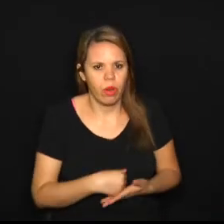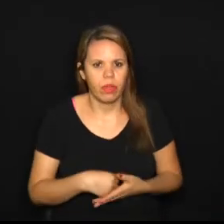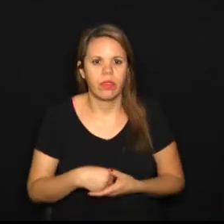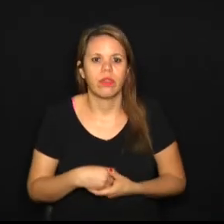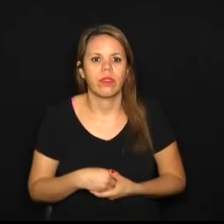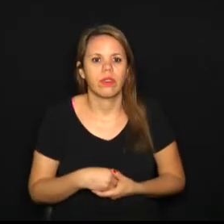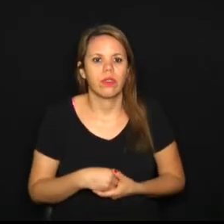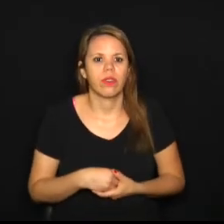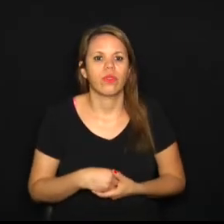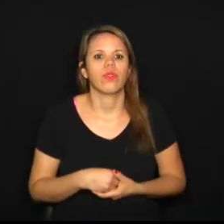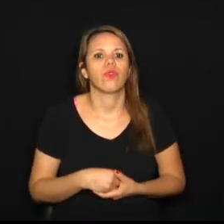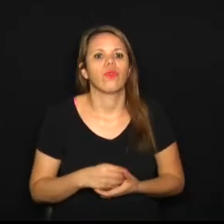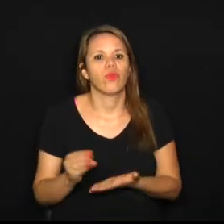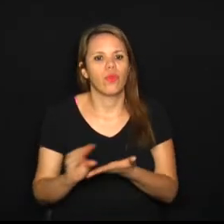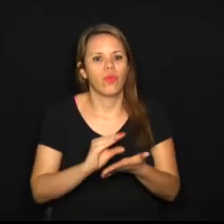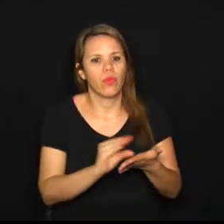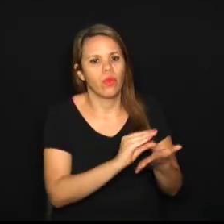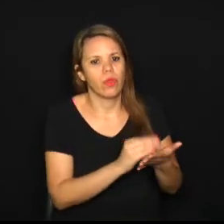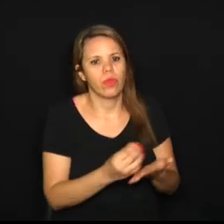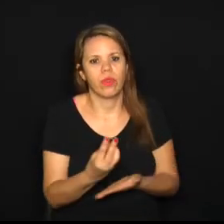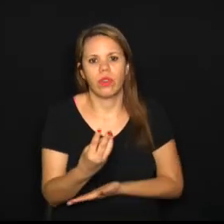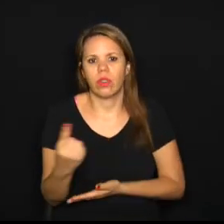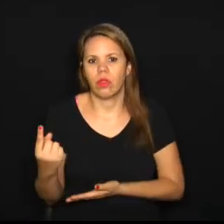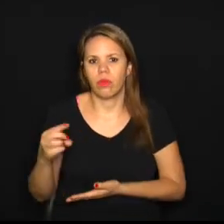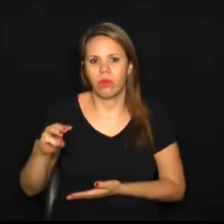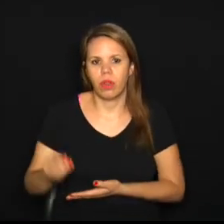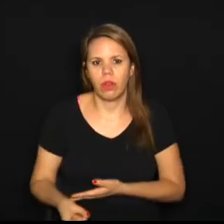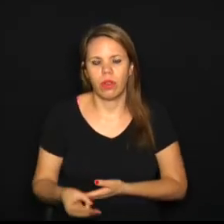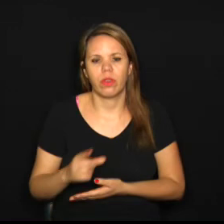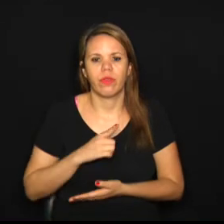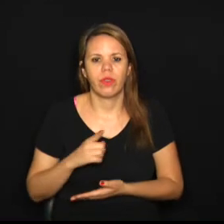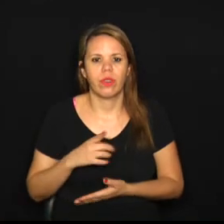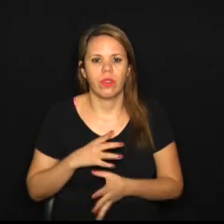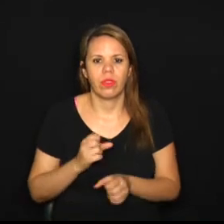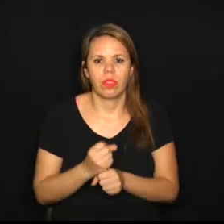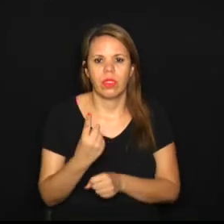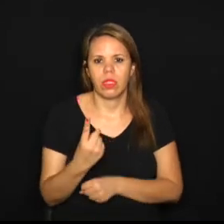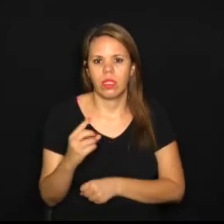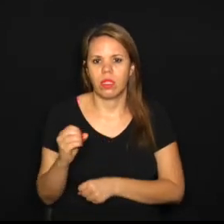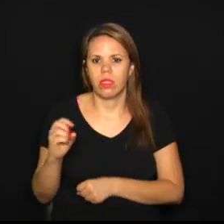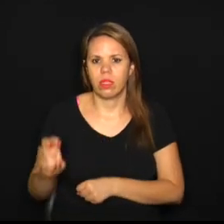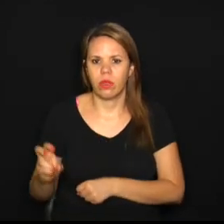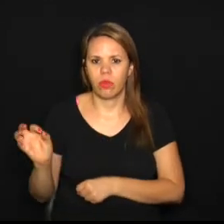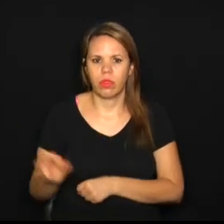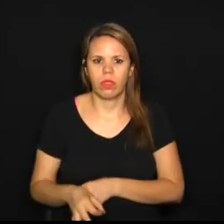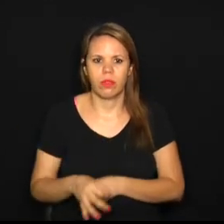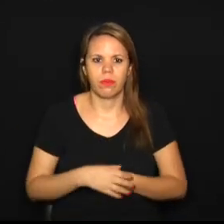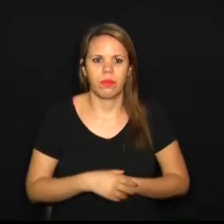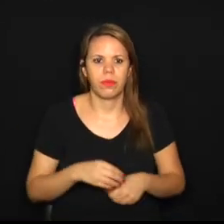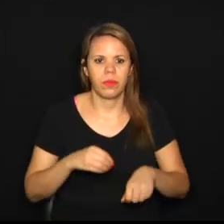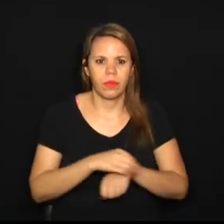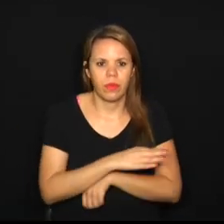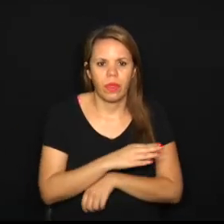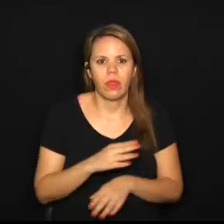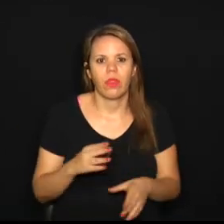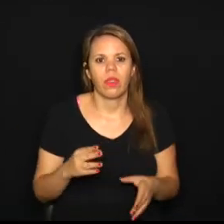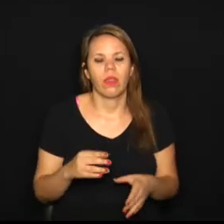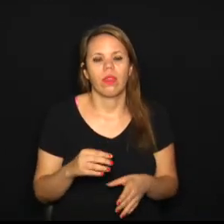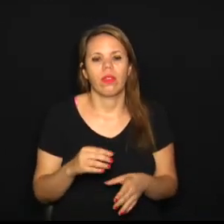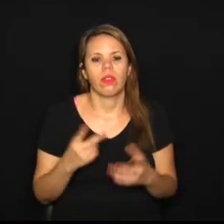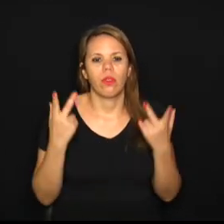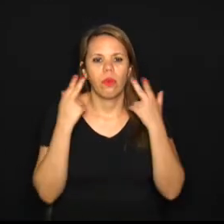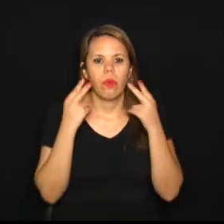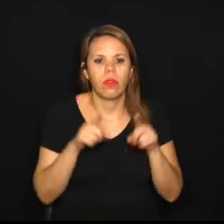As receitas de serviços, 31.200.000 foram arrecadados, dá 105% do orçamento. As transferências correntes